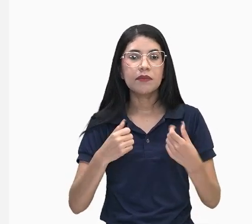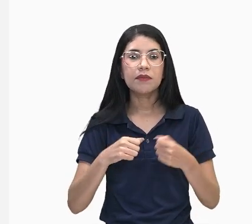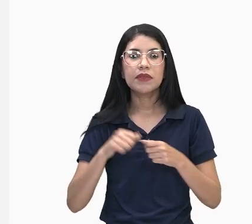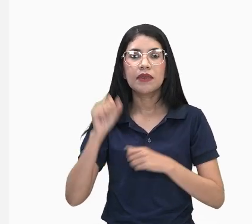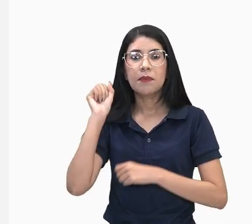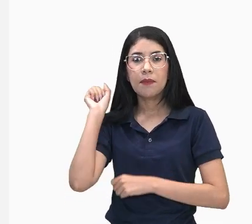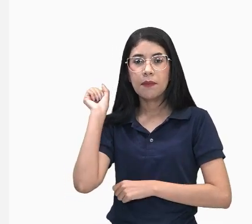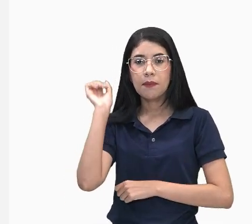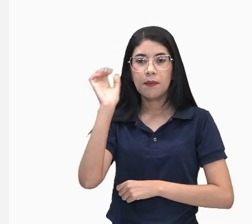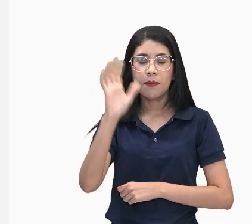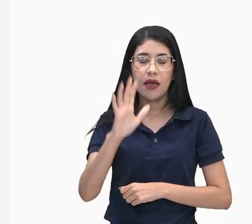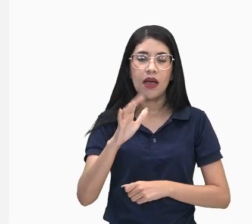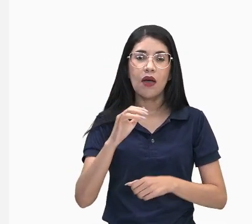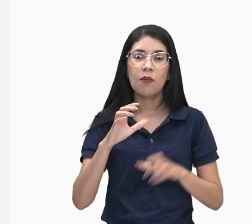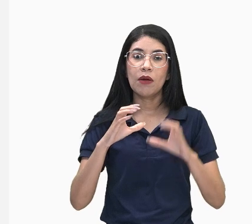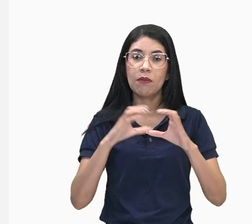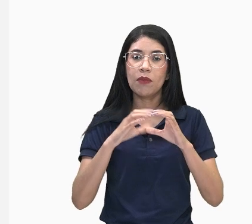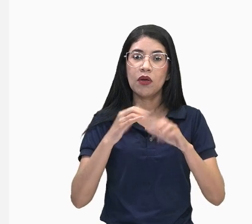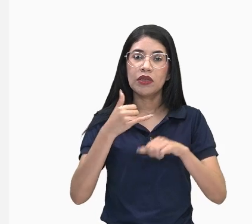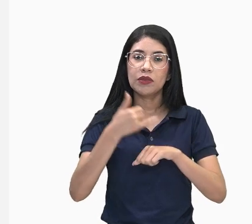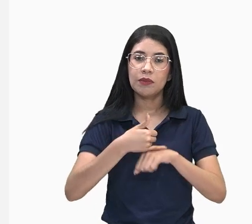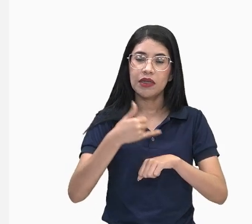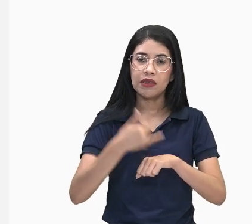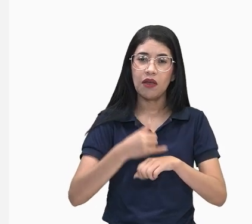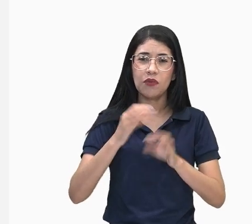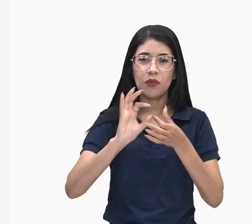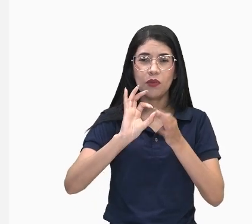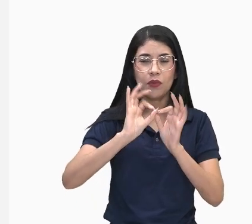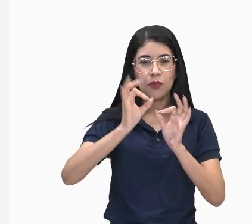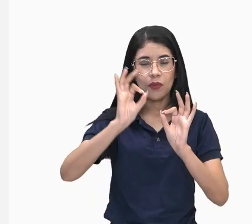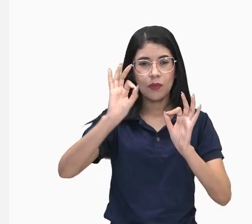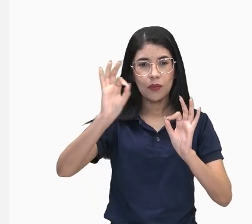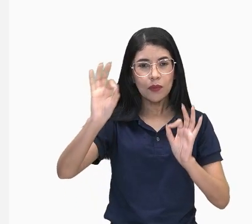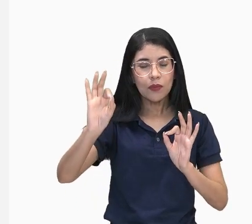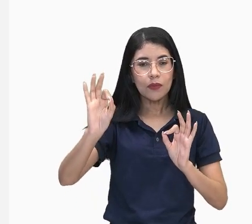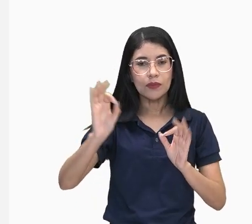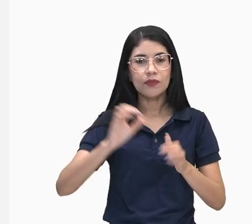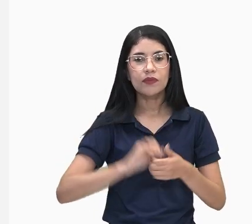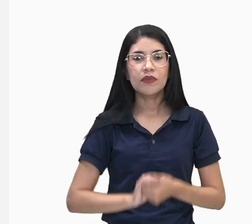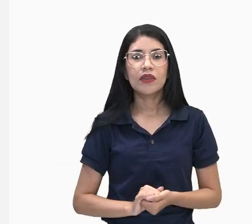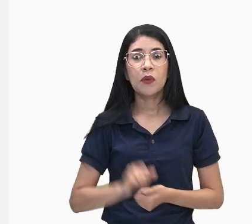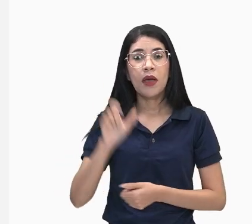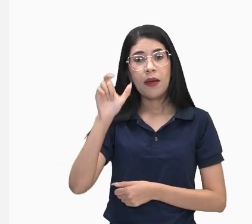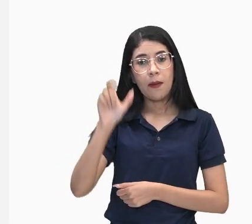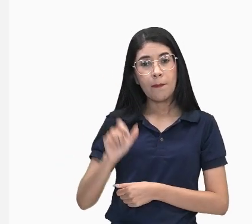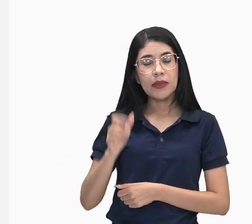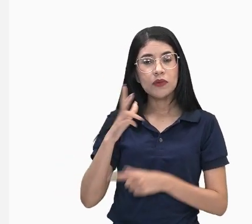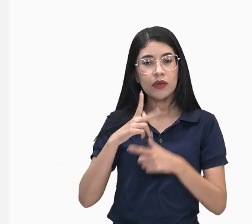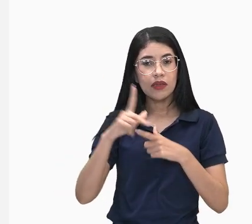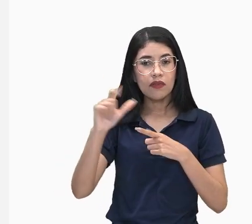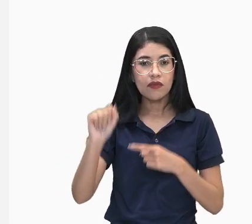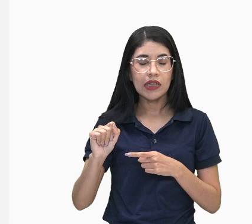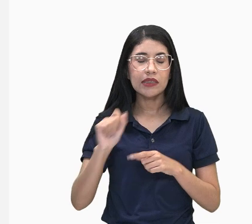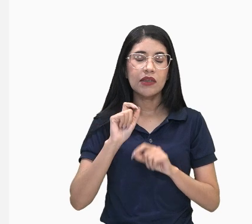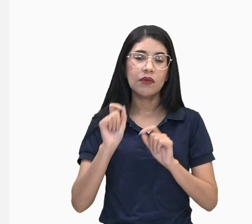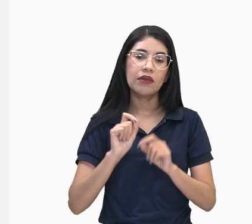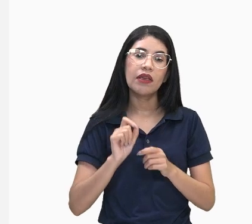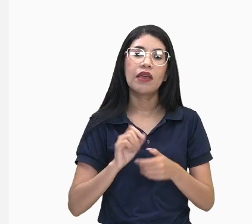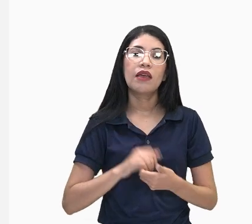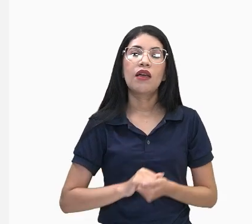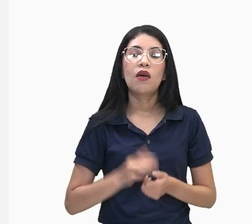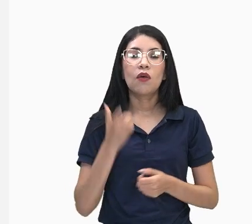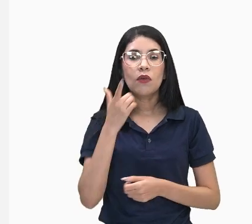arremessar uma bola de metal o mais longe possível, de modo que o vencedor ele é determinado pela maior